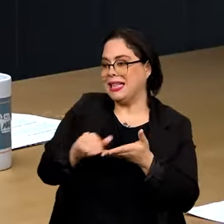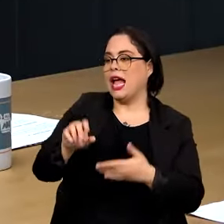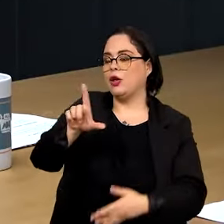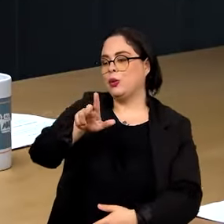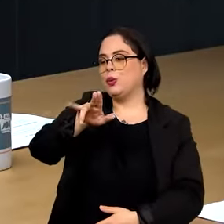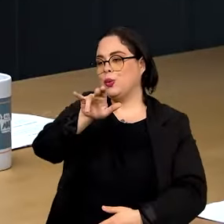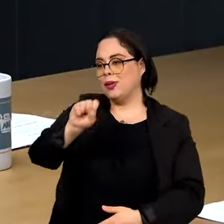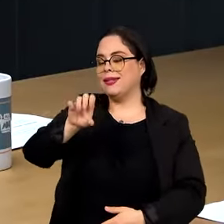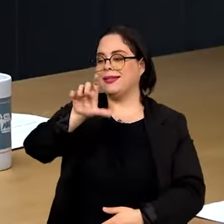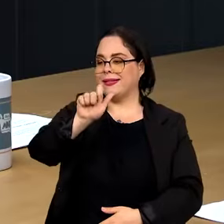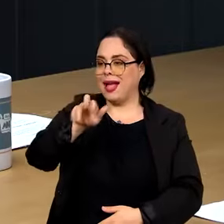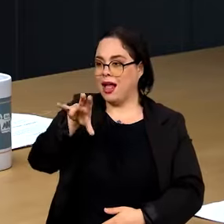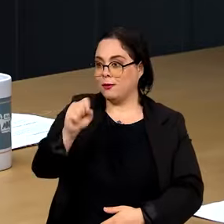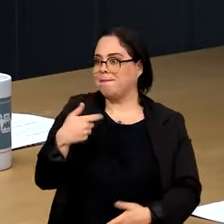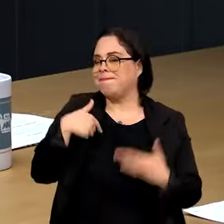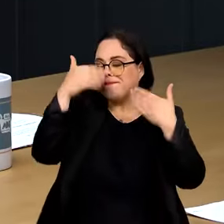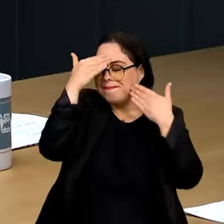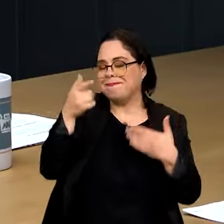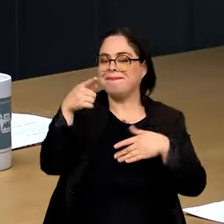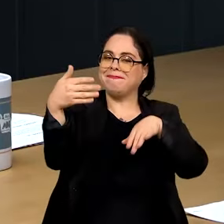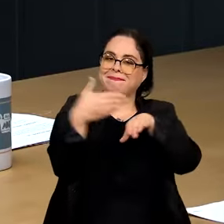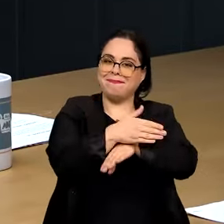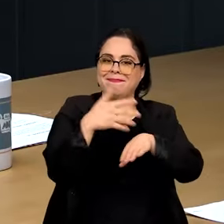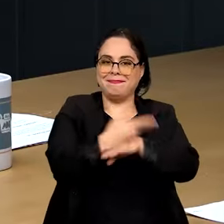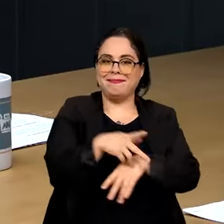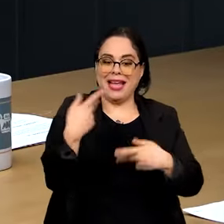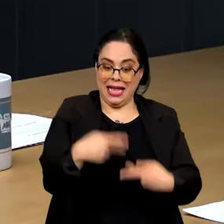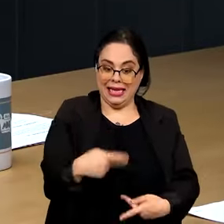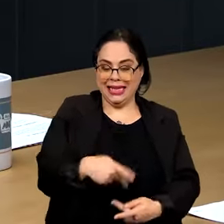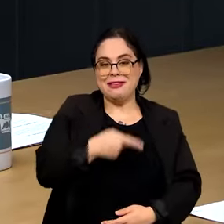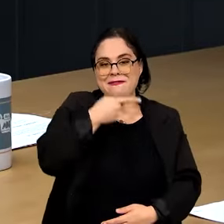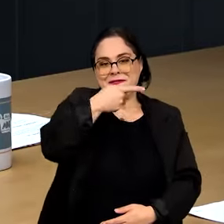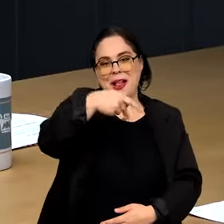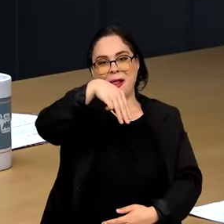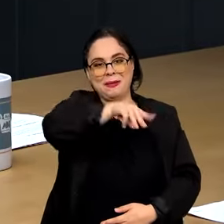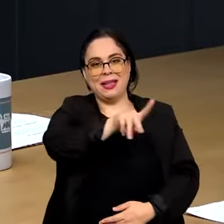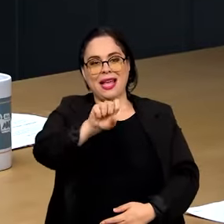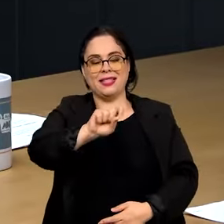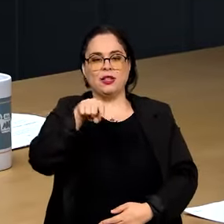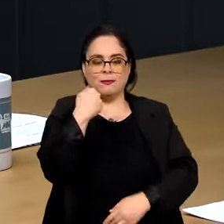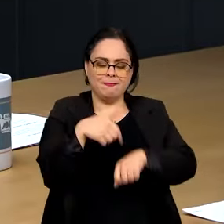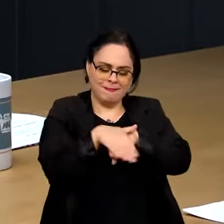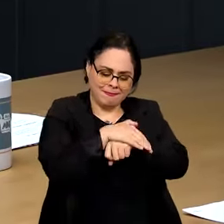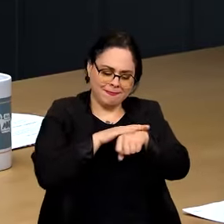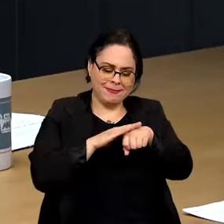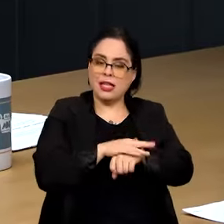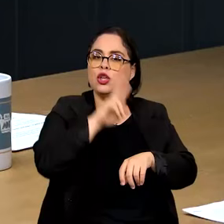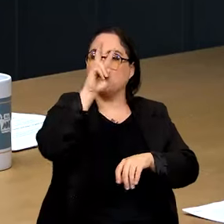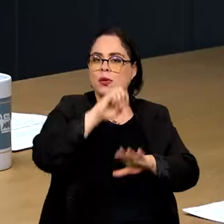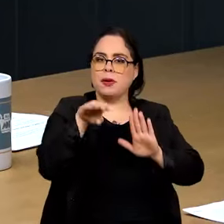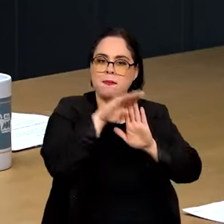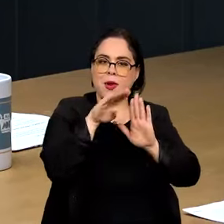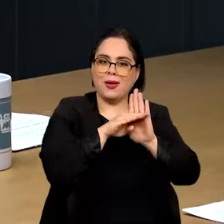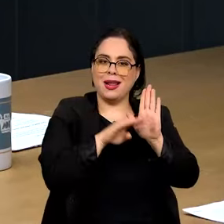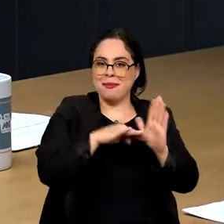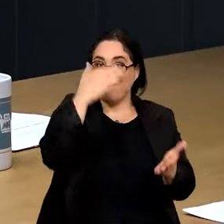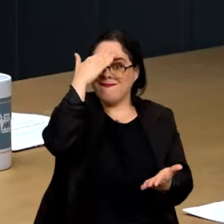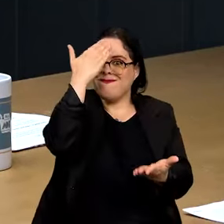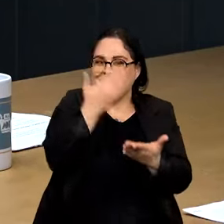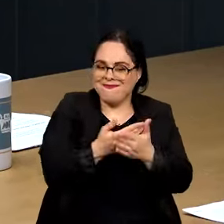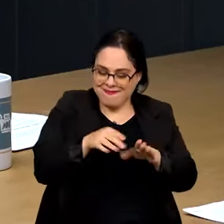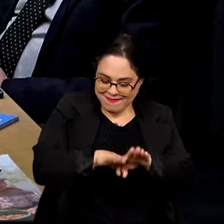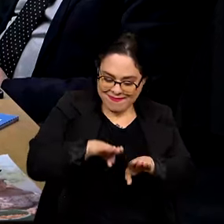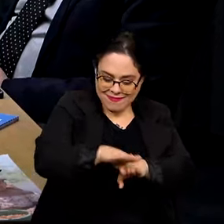Luiz Carlos Everton Eu agradeço muito a participação do senhor aqui no f no fala MDS e a nossa conversa sobre o programa acredita no primeiro